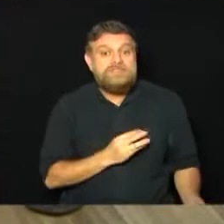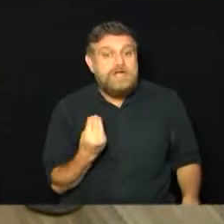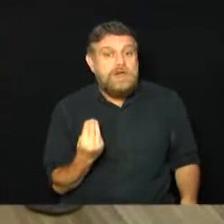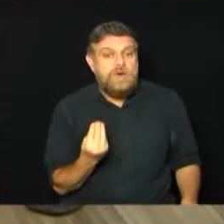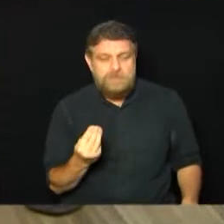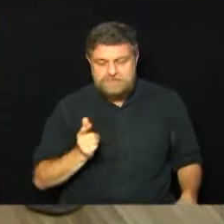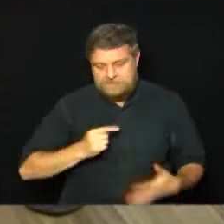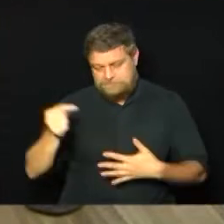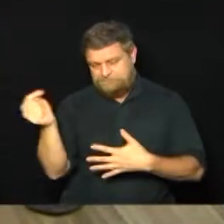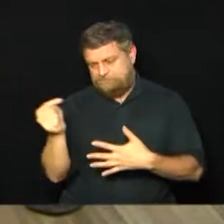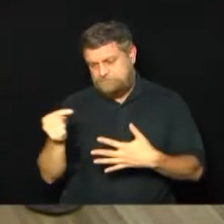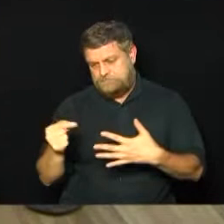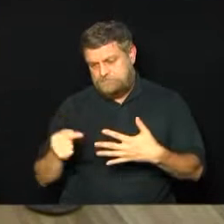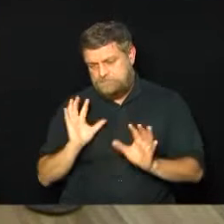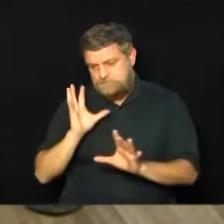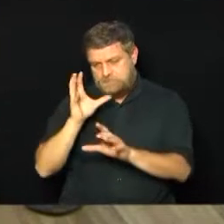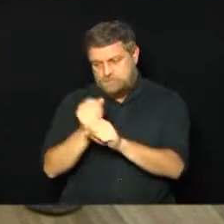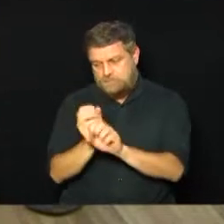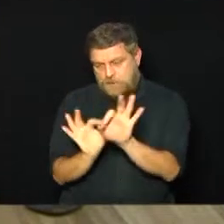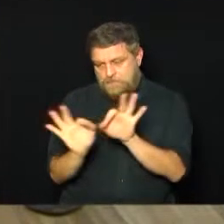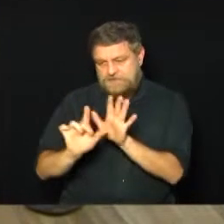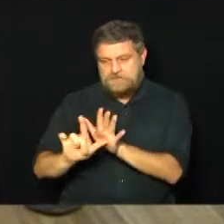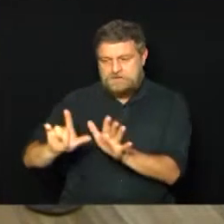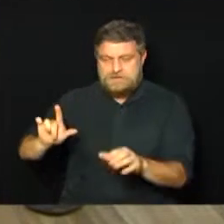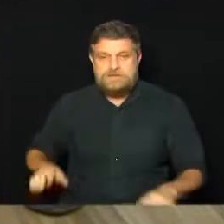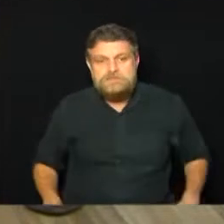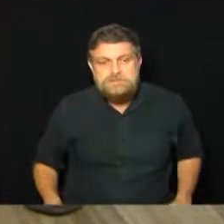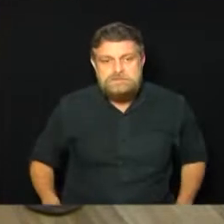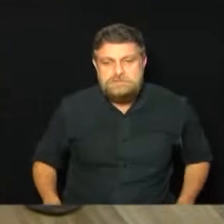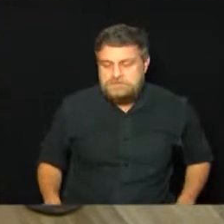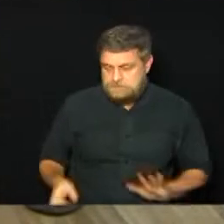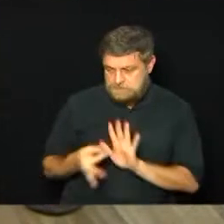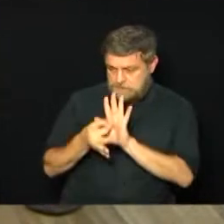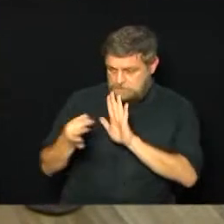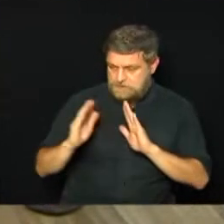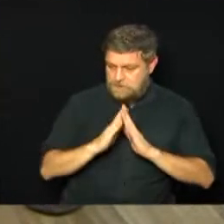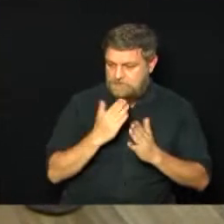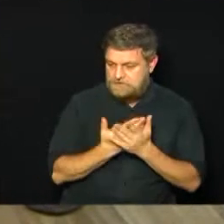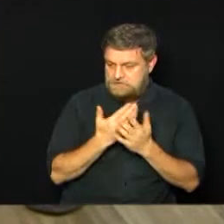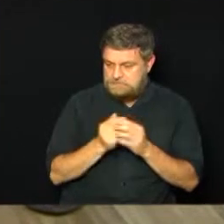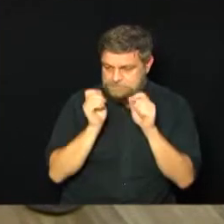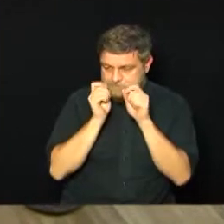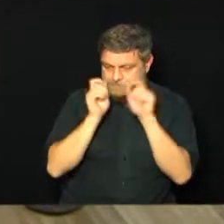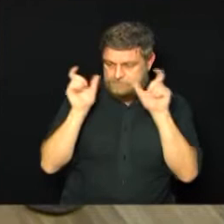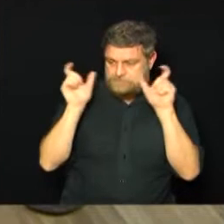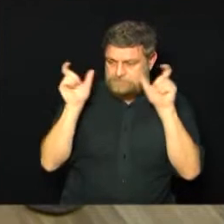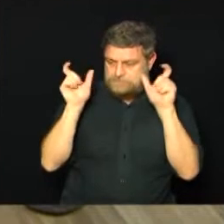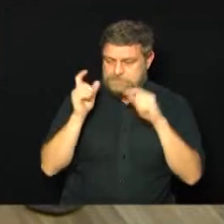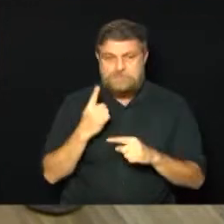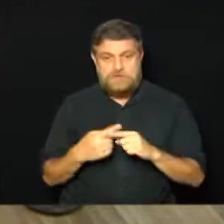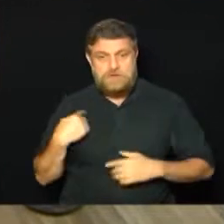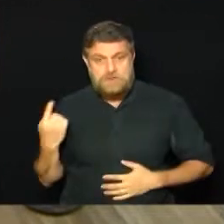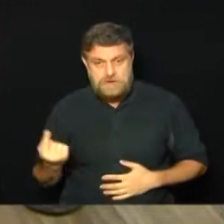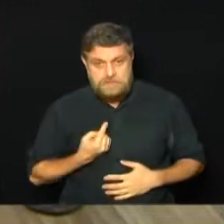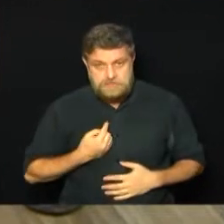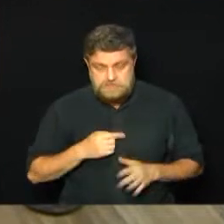guarda, enfim, né? Tudo isso tem que ser planejado. Na sua visão, então, é importante a escola ficar em alerta, então, porque quando a gente acompanha,